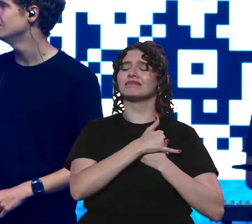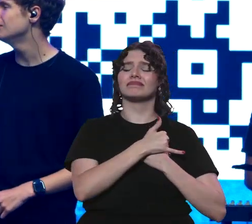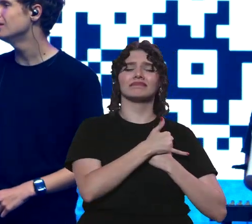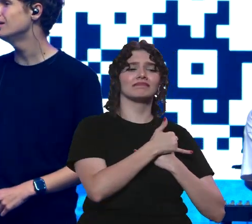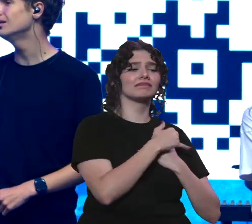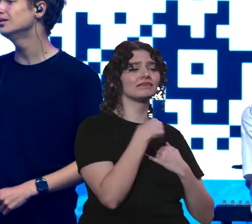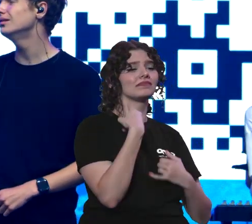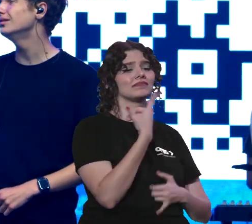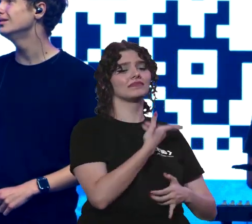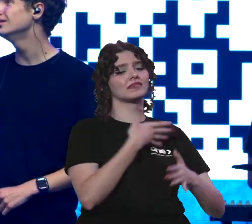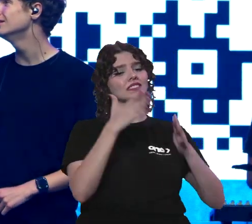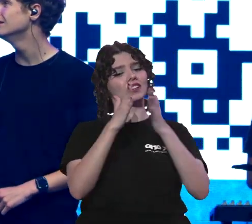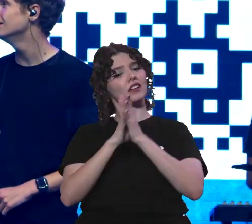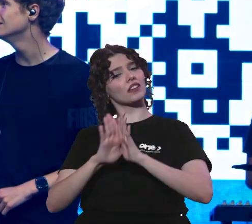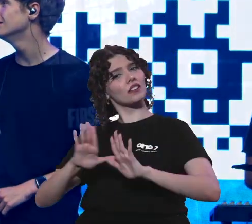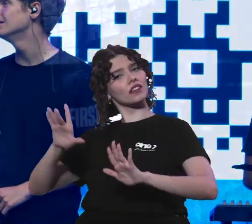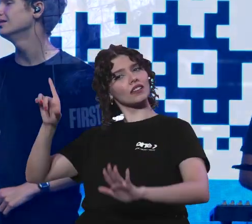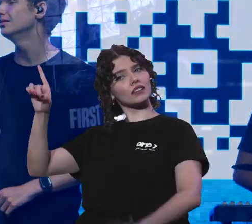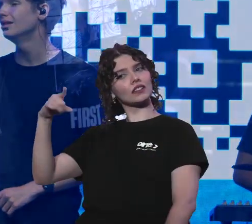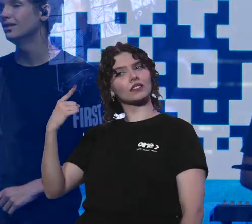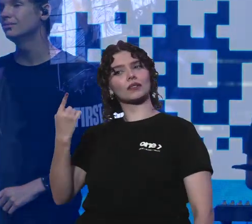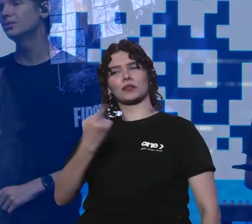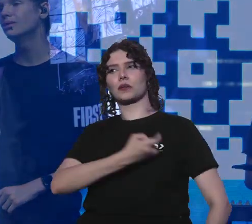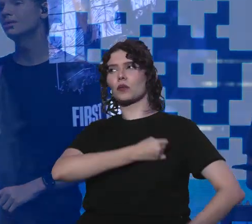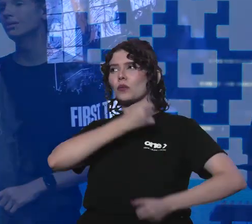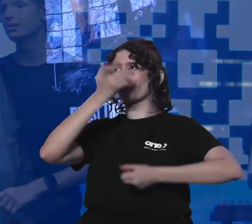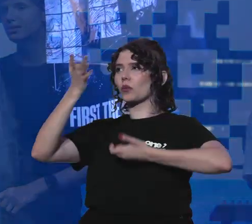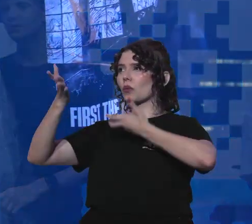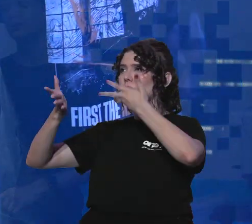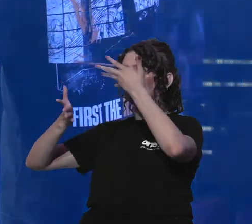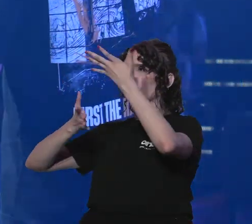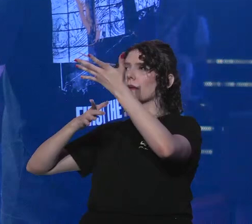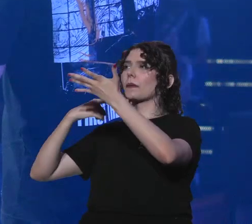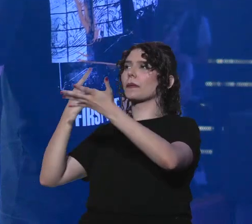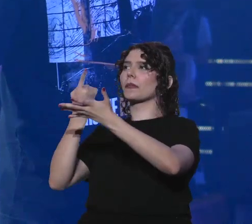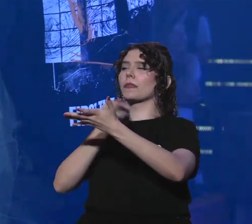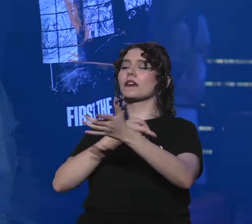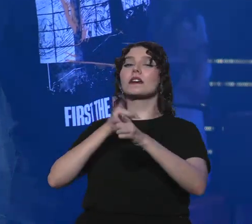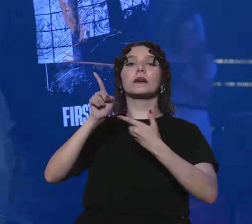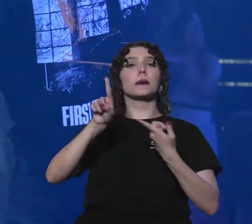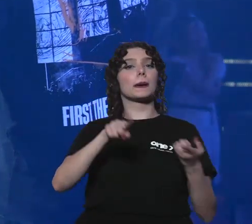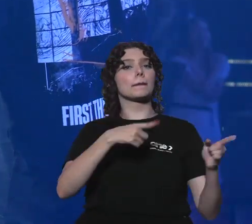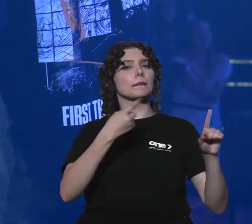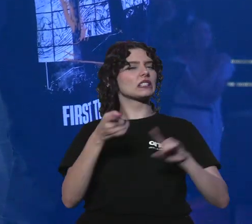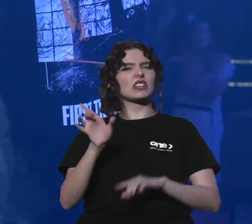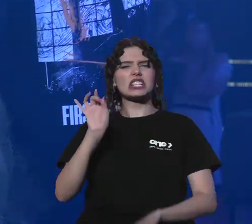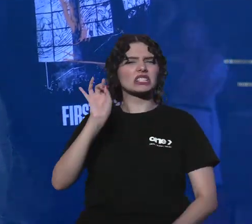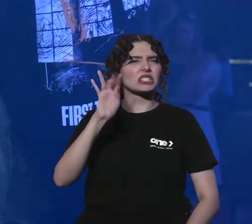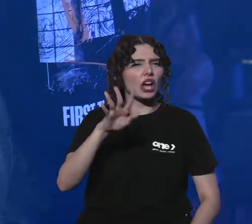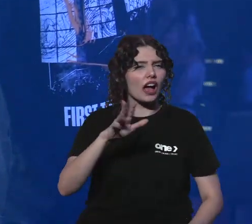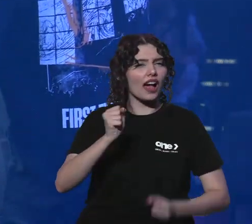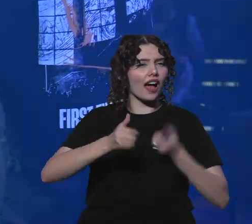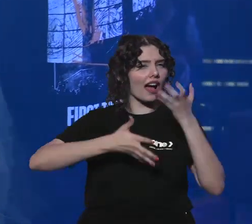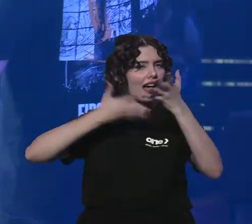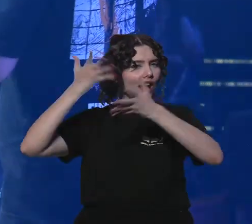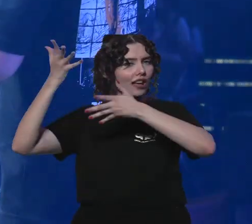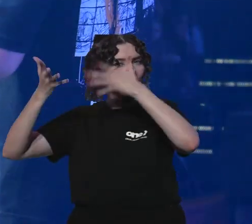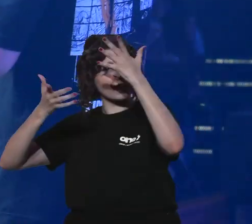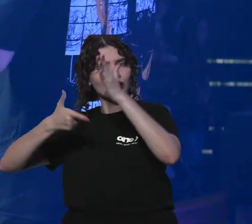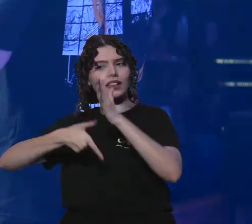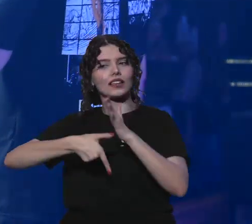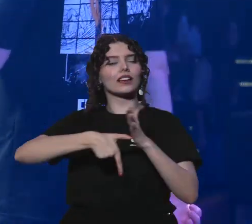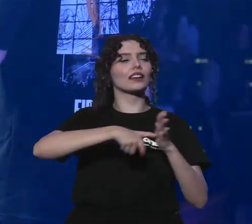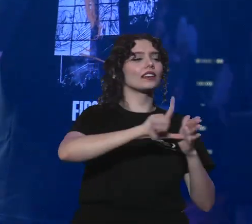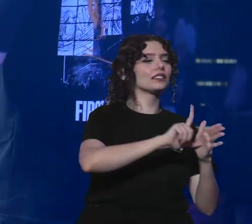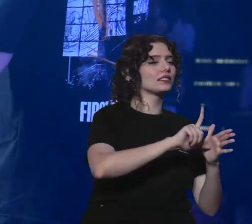Nós vamos adorar a Deus com os nossos lábios e com as nossas músicas. Mas não comece a cantar antes de resolver